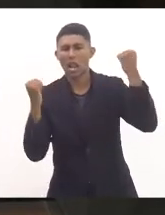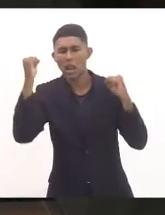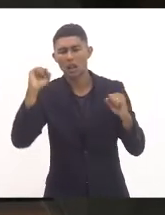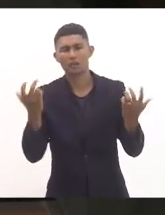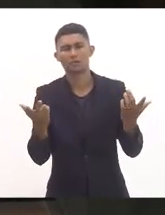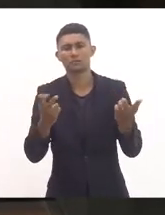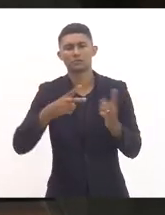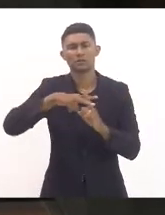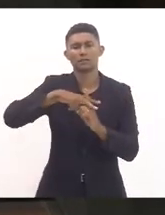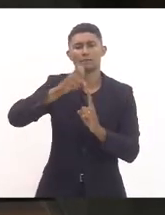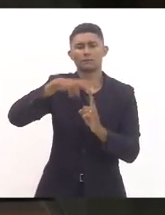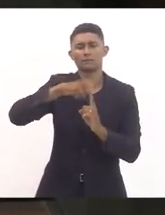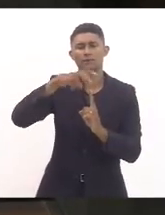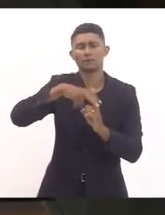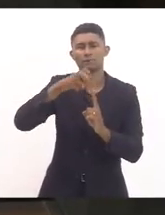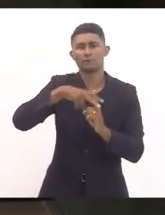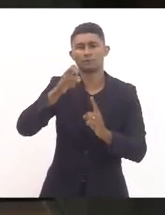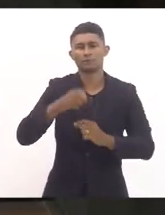Refrigerantes.